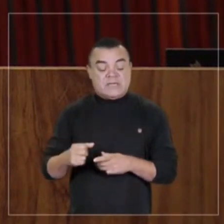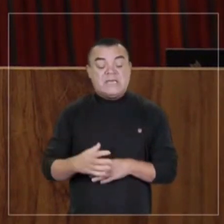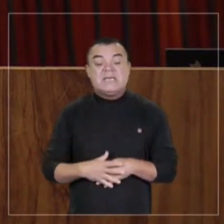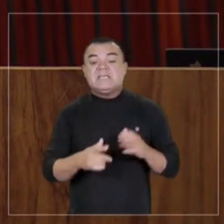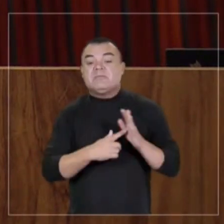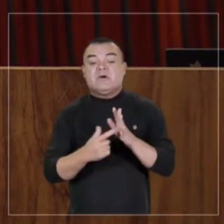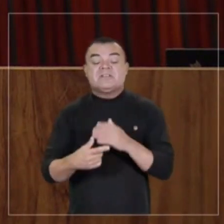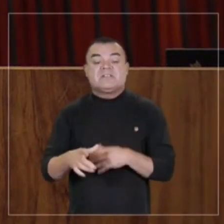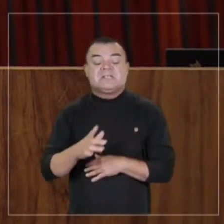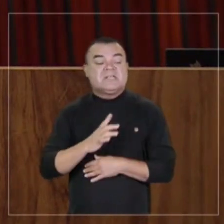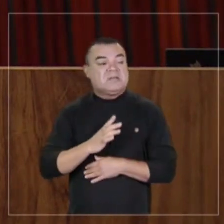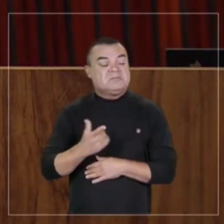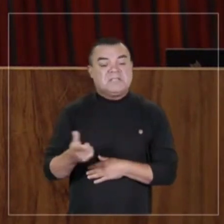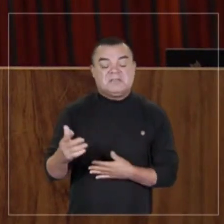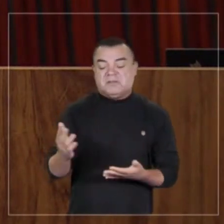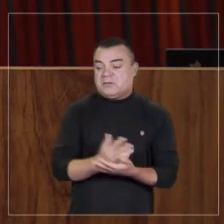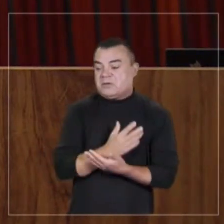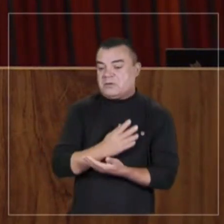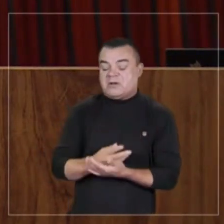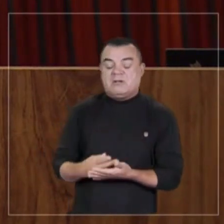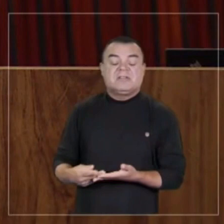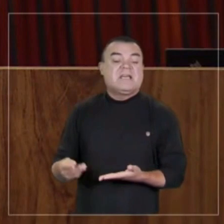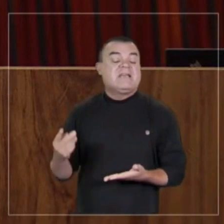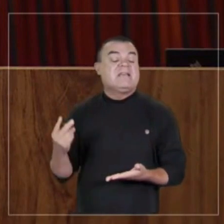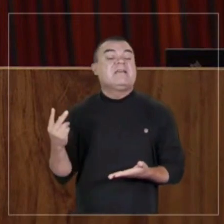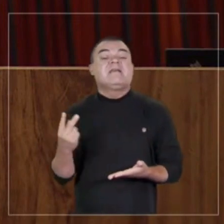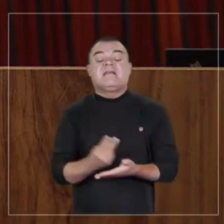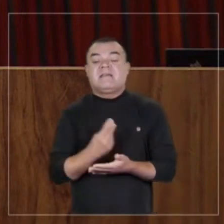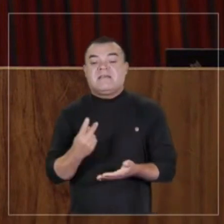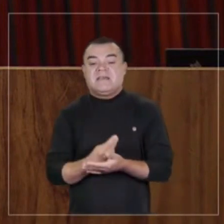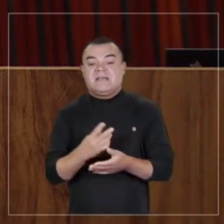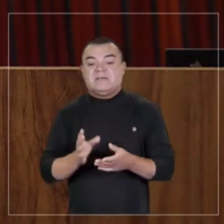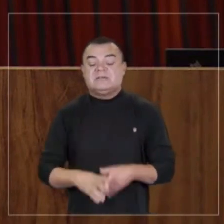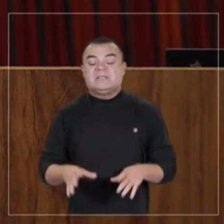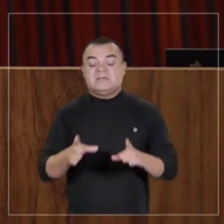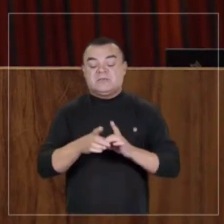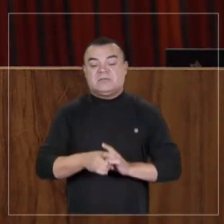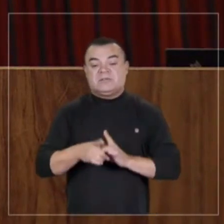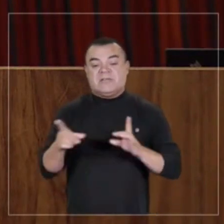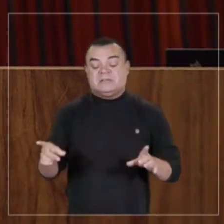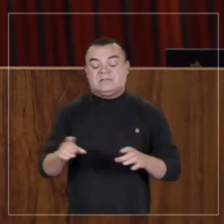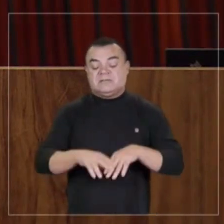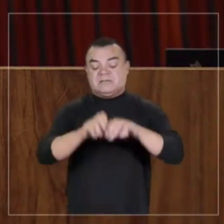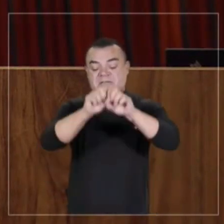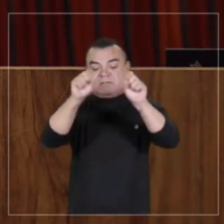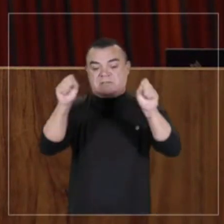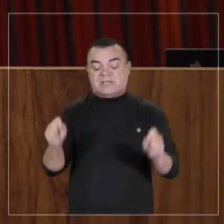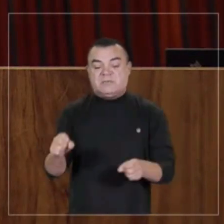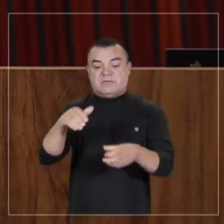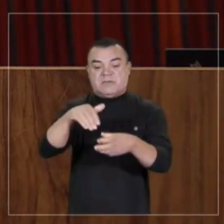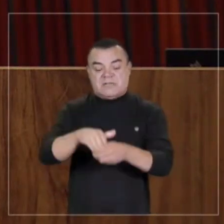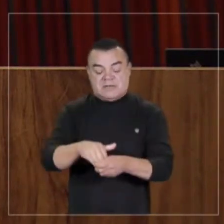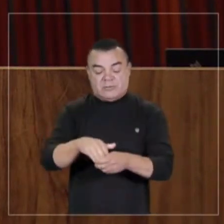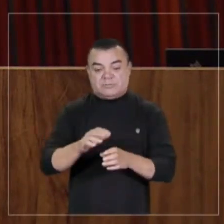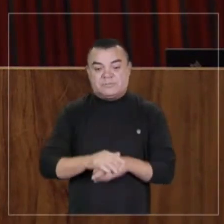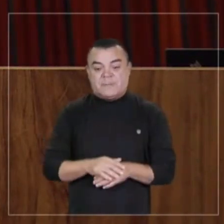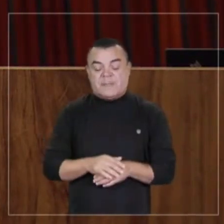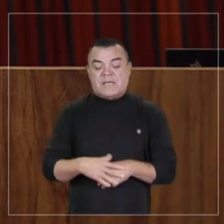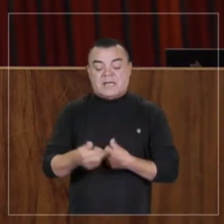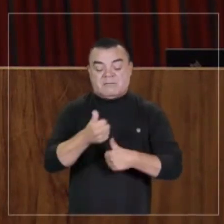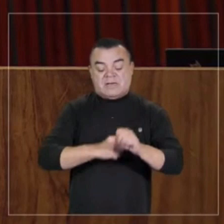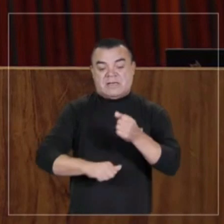hostilidade antidemocrática no sistema eleitoral no evento. A análise da gravidade